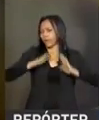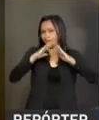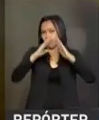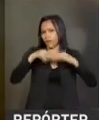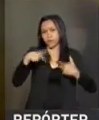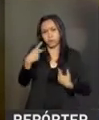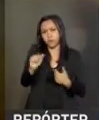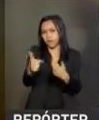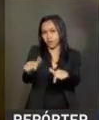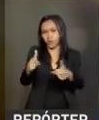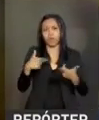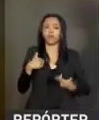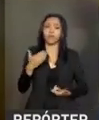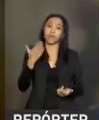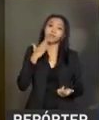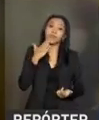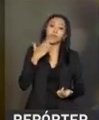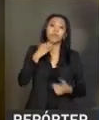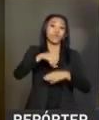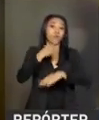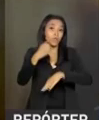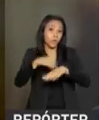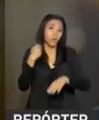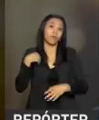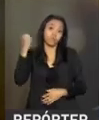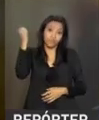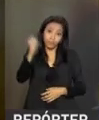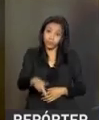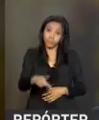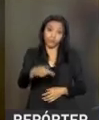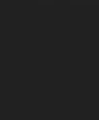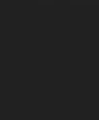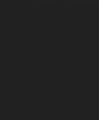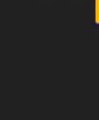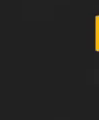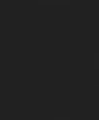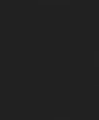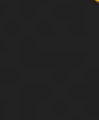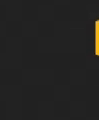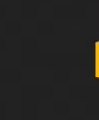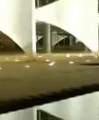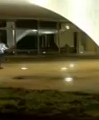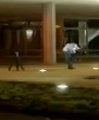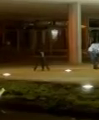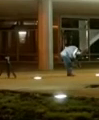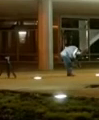trabalho, trabalho requer seu benefício, o benefício é concedido sem maiores burocracias.